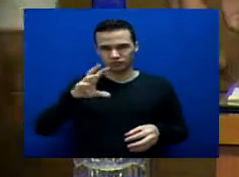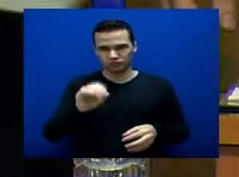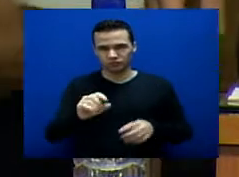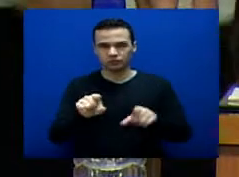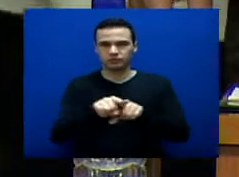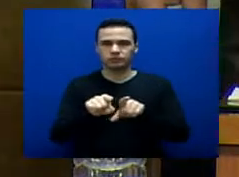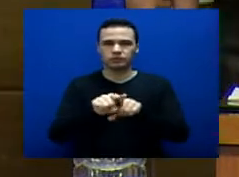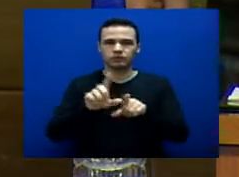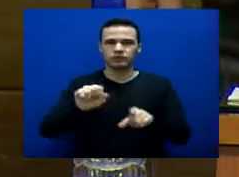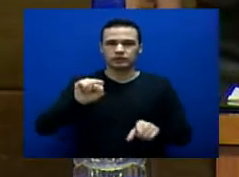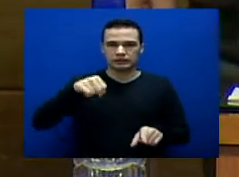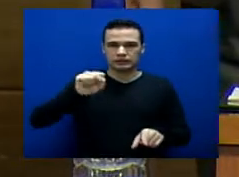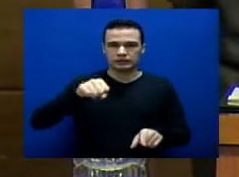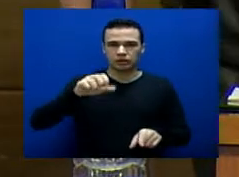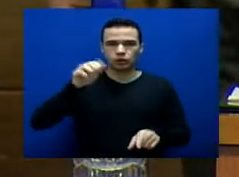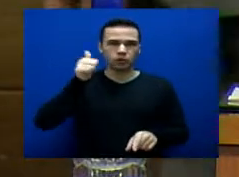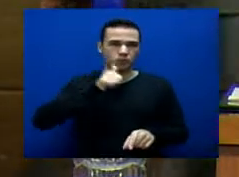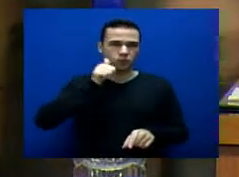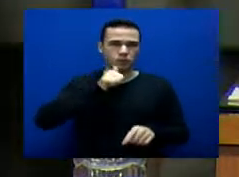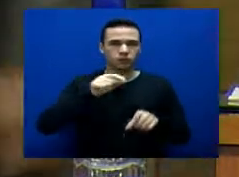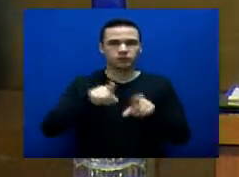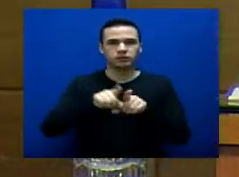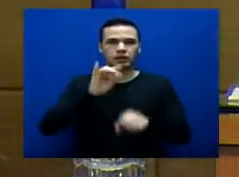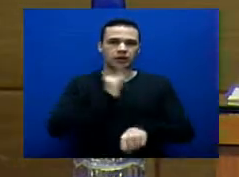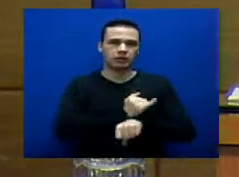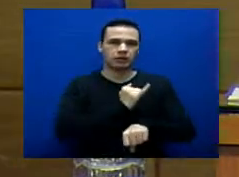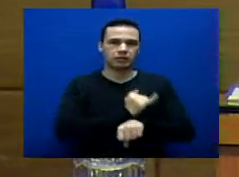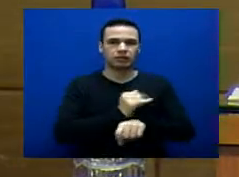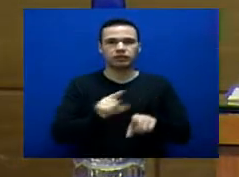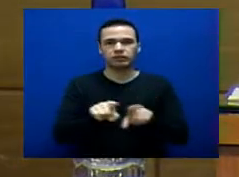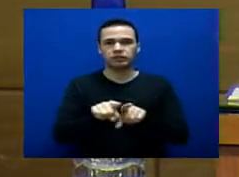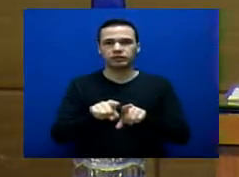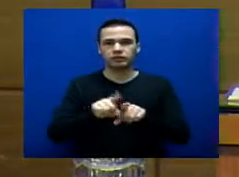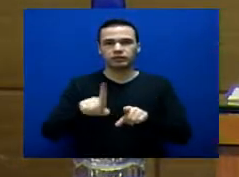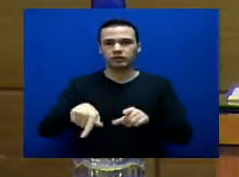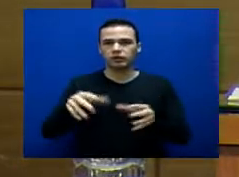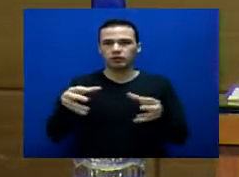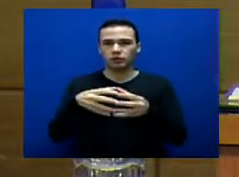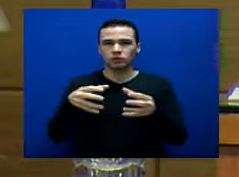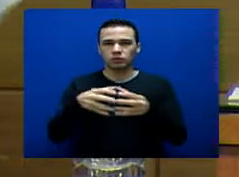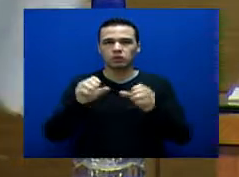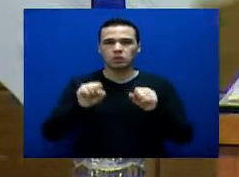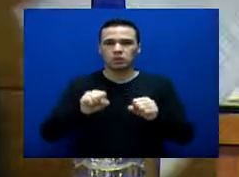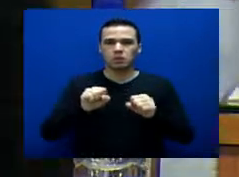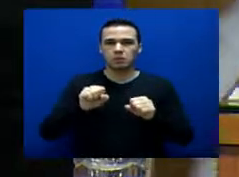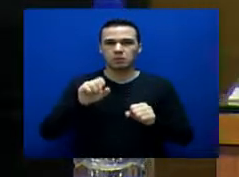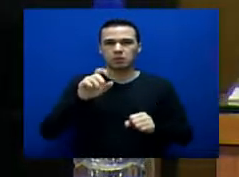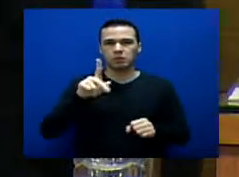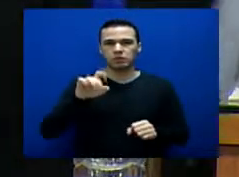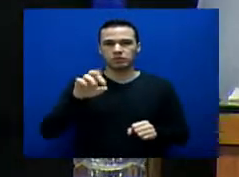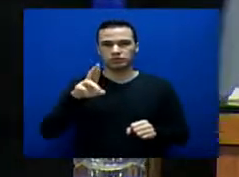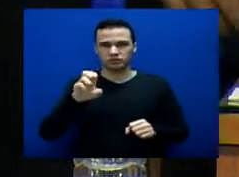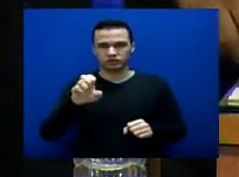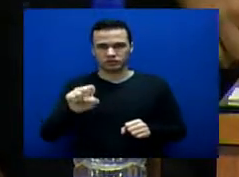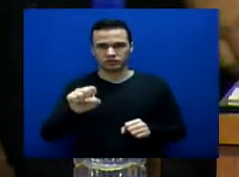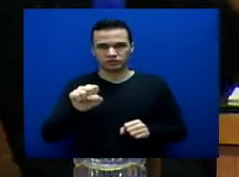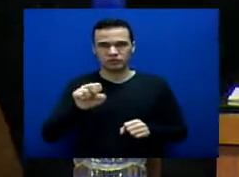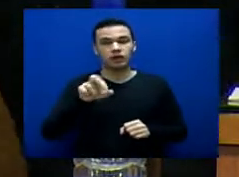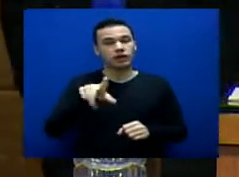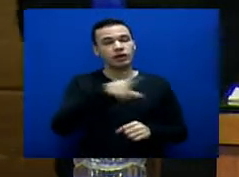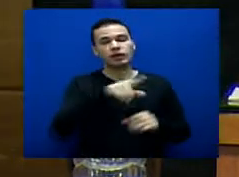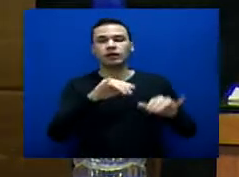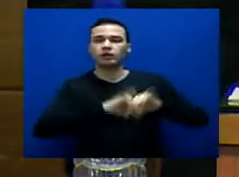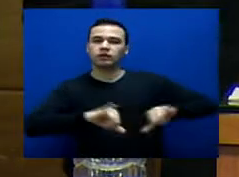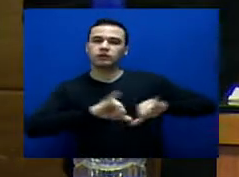Luiz, Sim Mulher, Íntegra e Associação Pode Crer, todos encaminhando respostas de prestação de